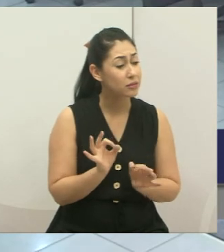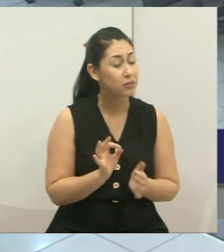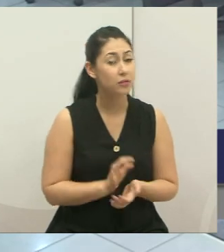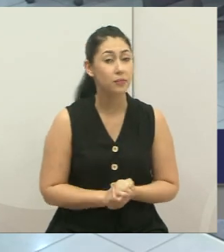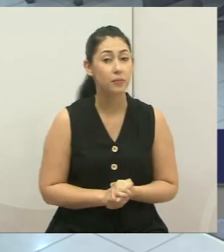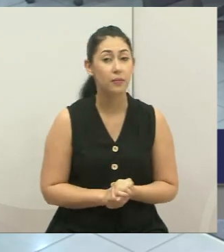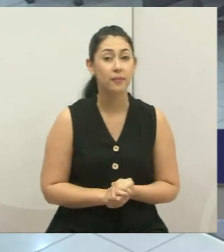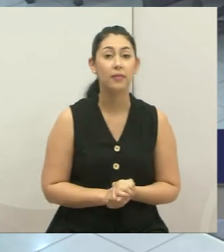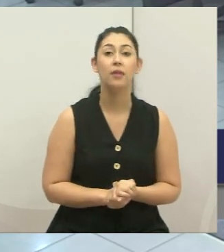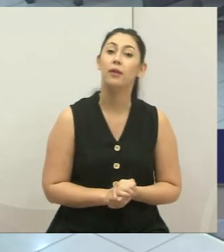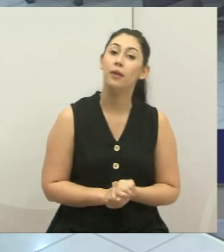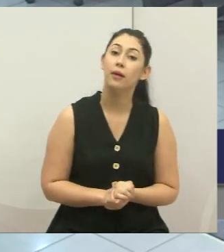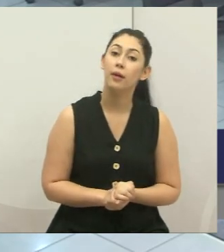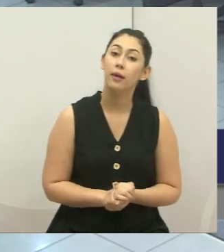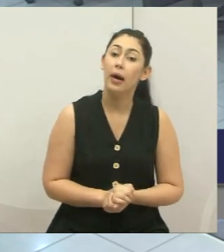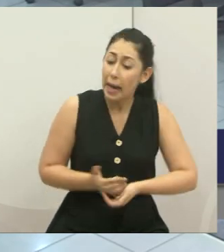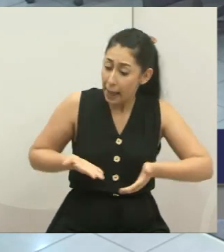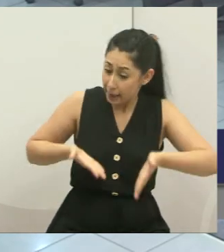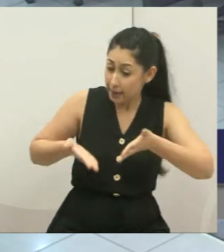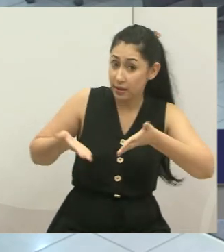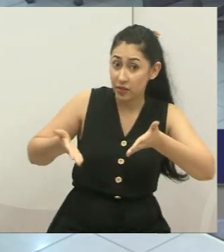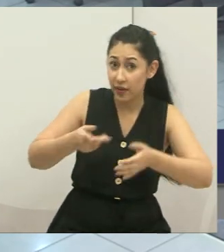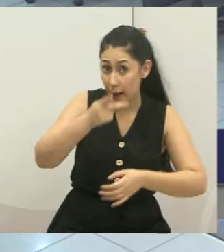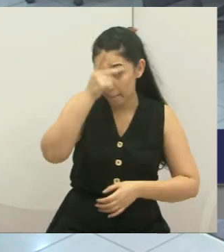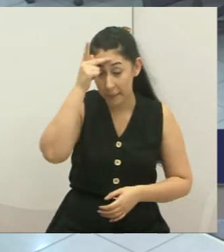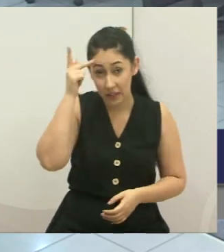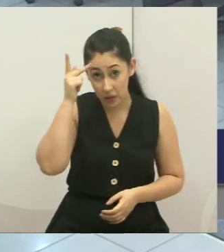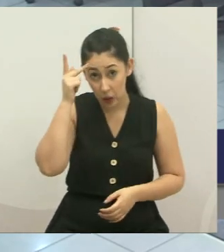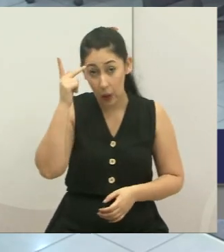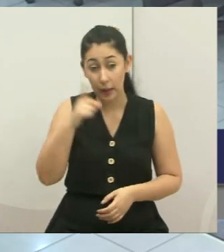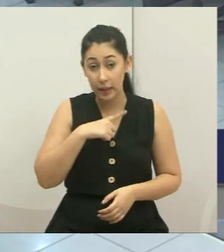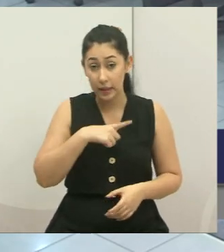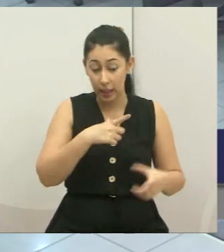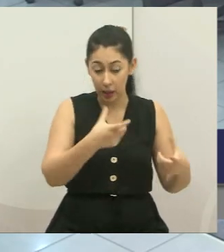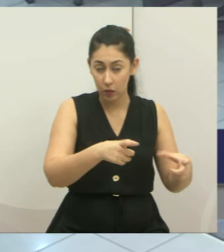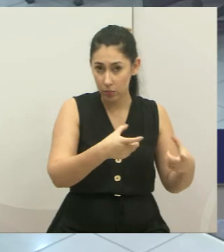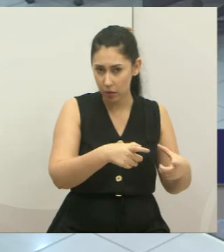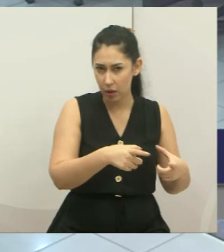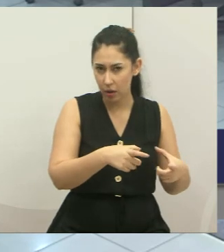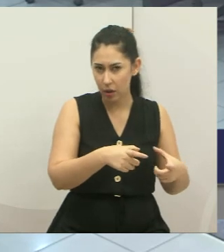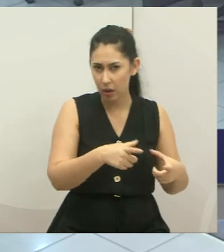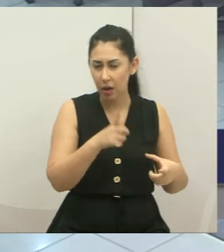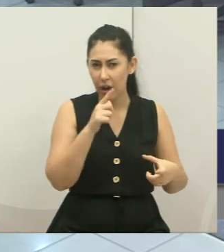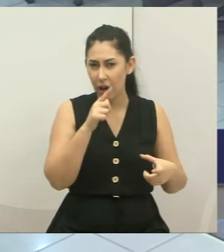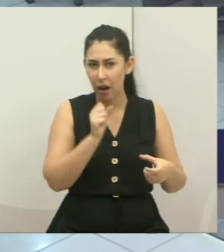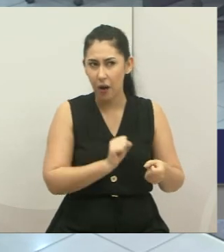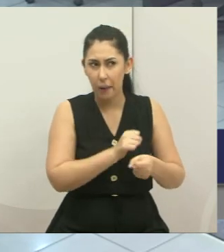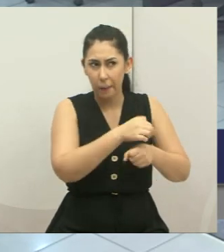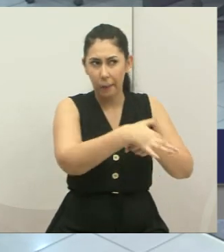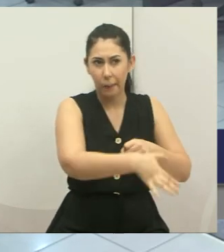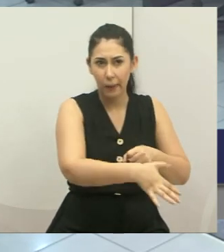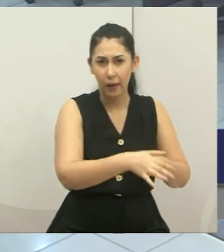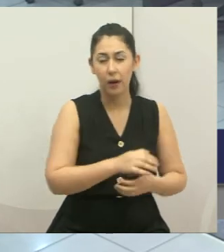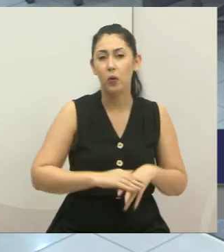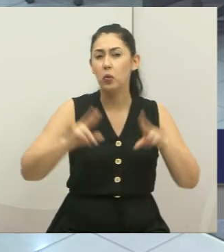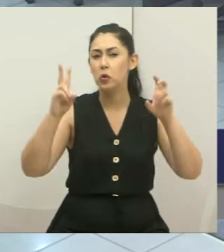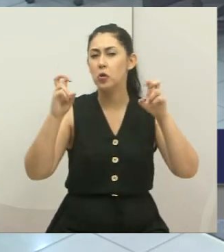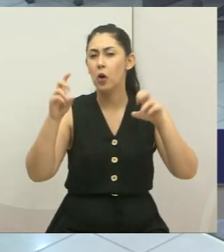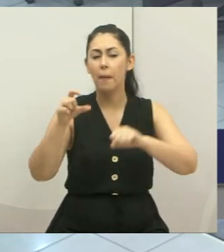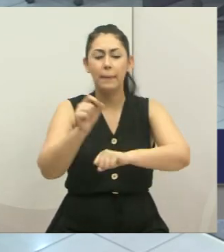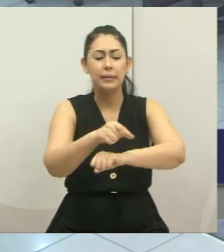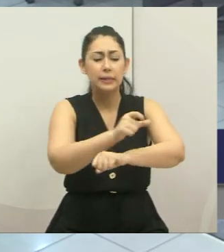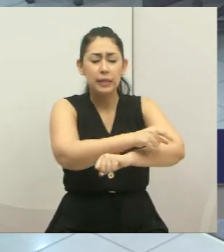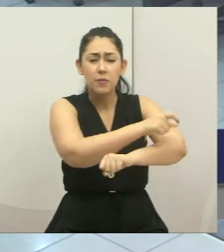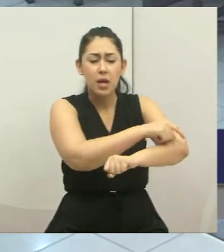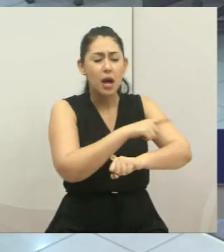Aquele incentivo ao produtor de água. Tá. Programa Semeando Nascentes de